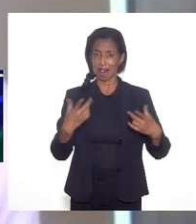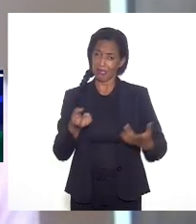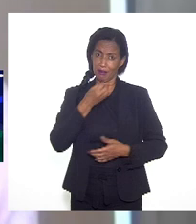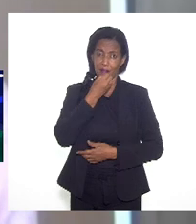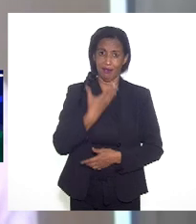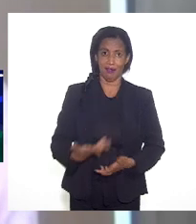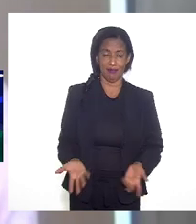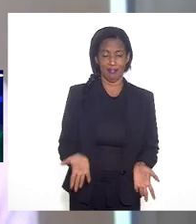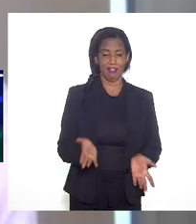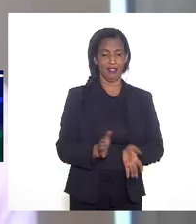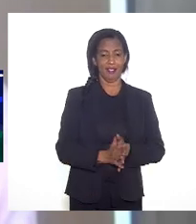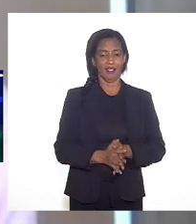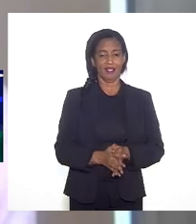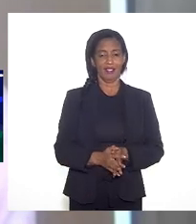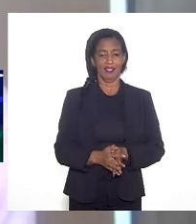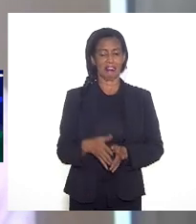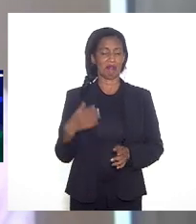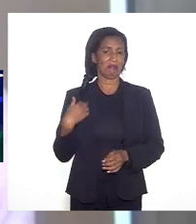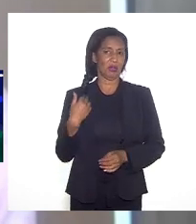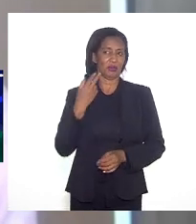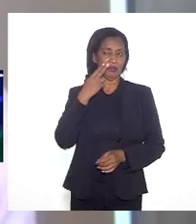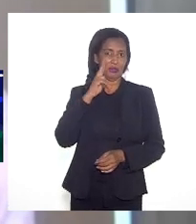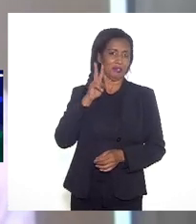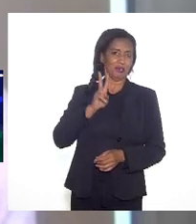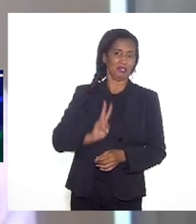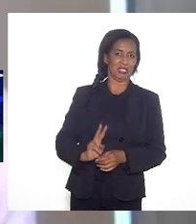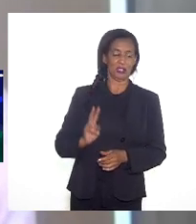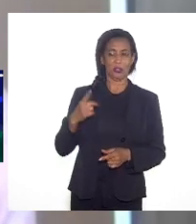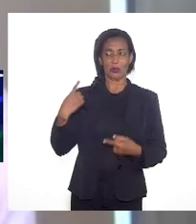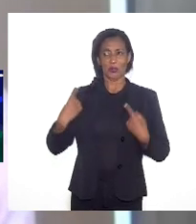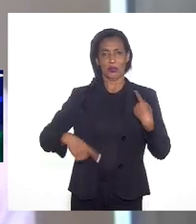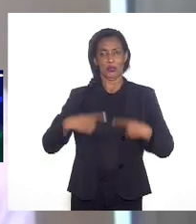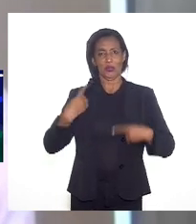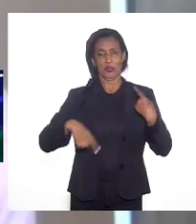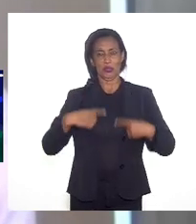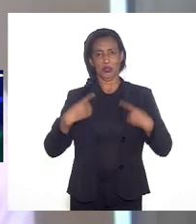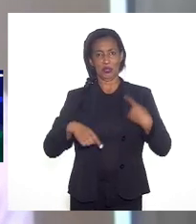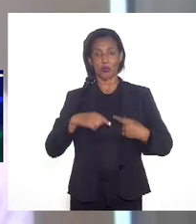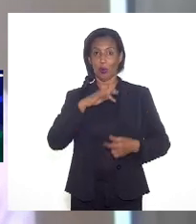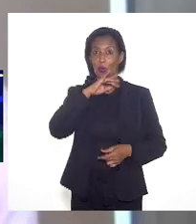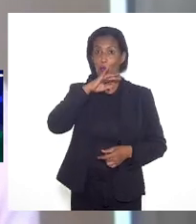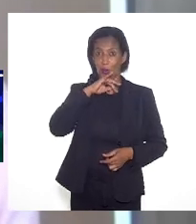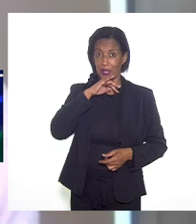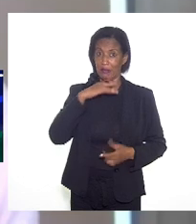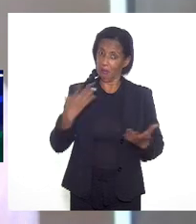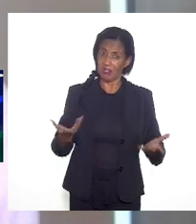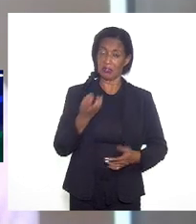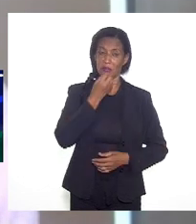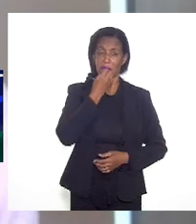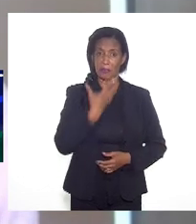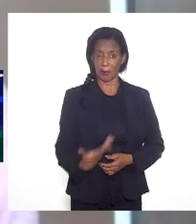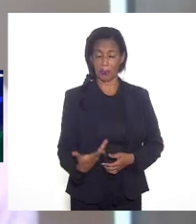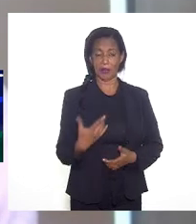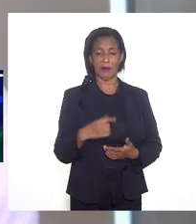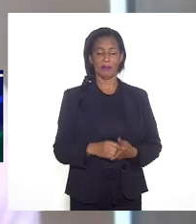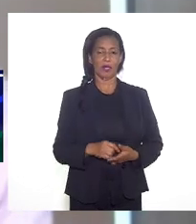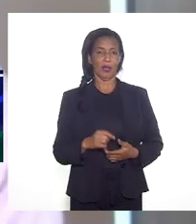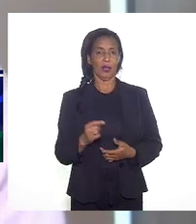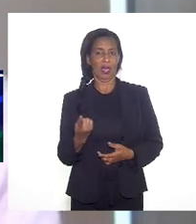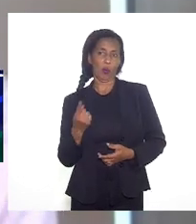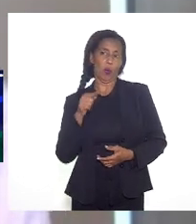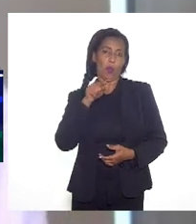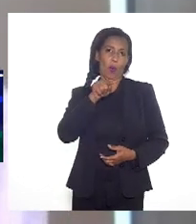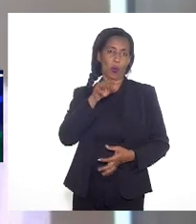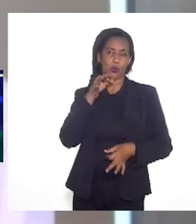saudável. Não vejo como uma discussão danosa, muito saudável, né? Colocando pontos e